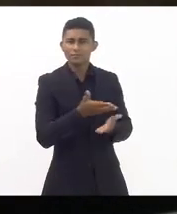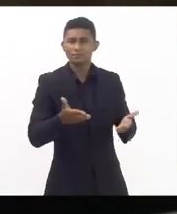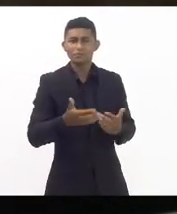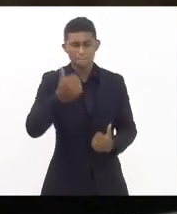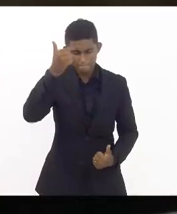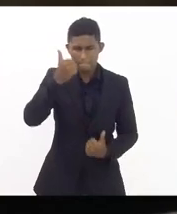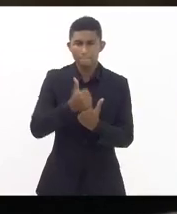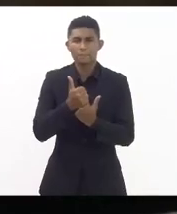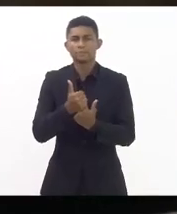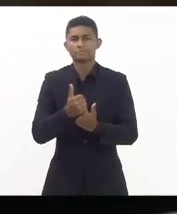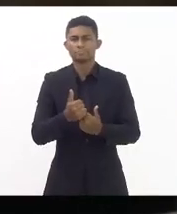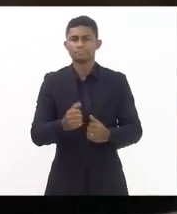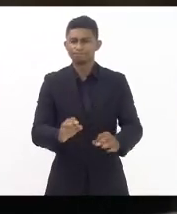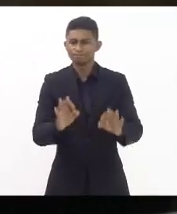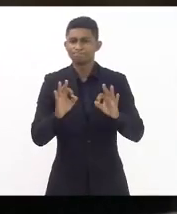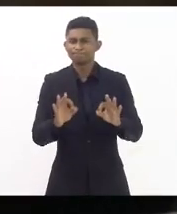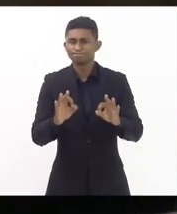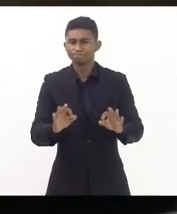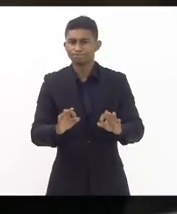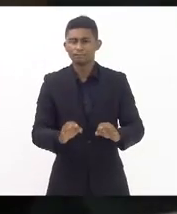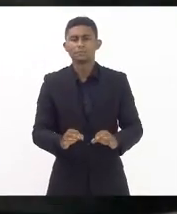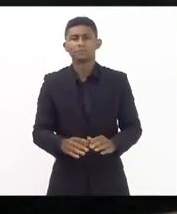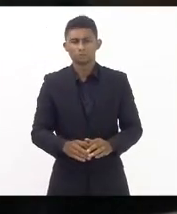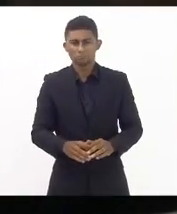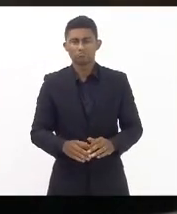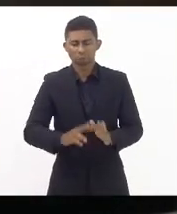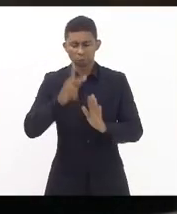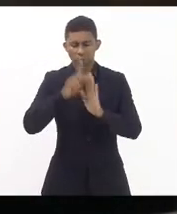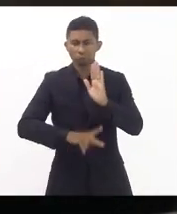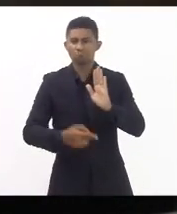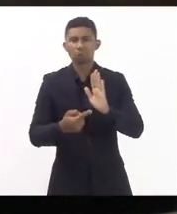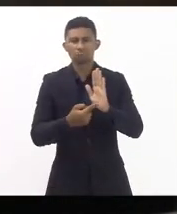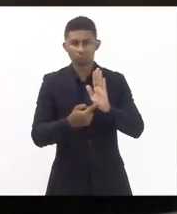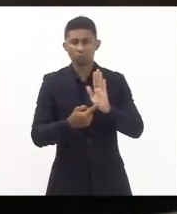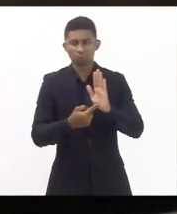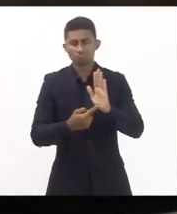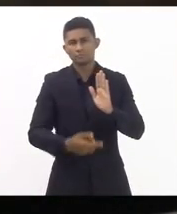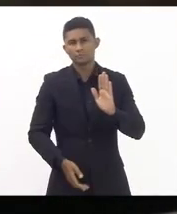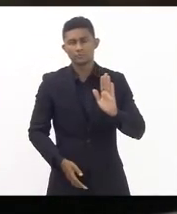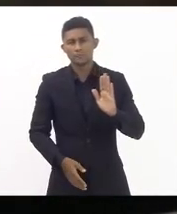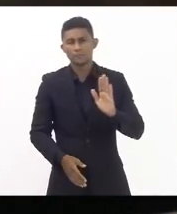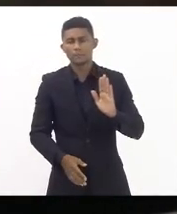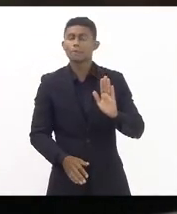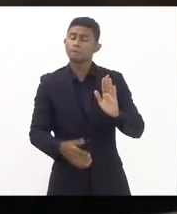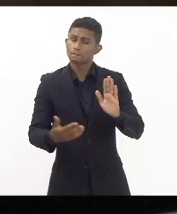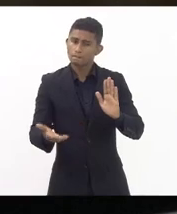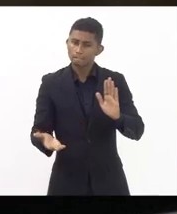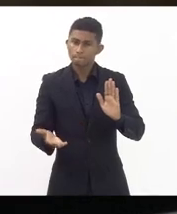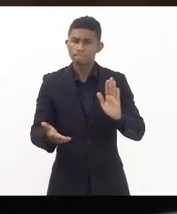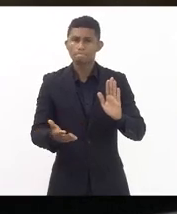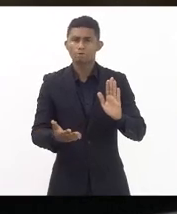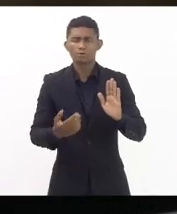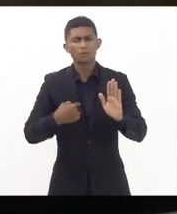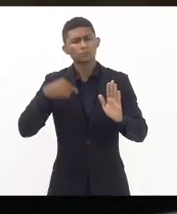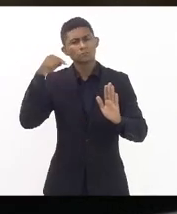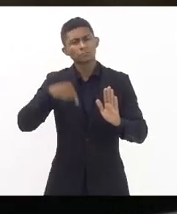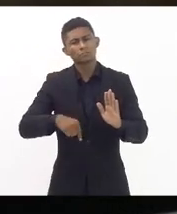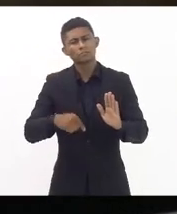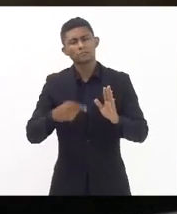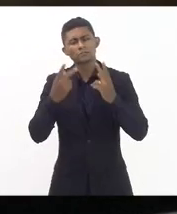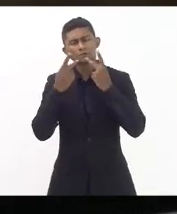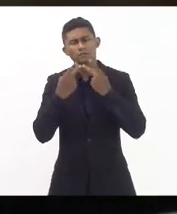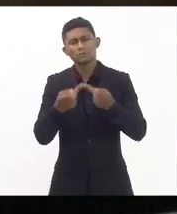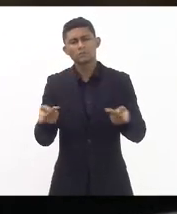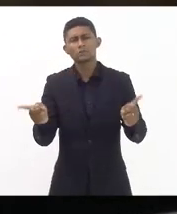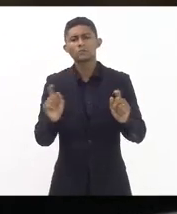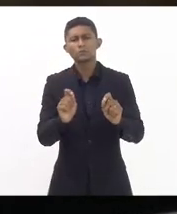apoiam essa iniciativa. E aí, presidente, eu queria chamar a atenção